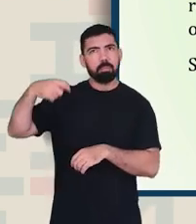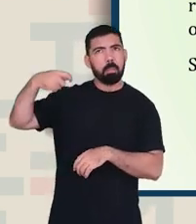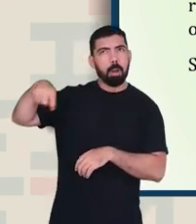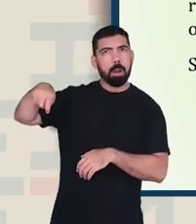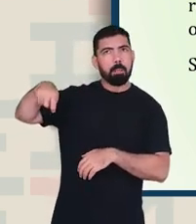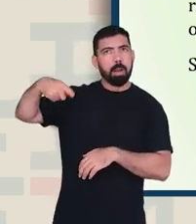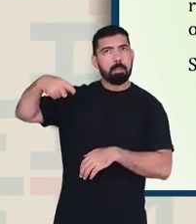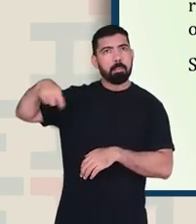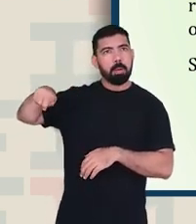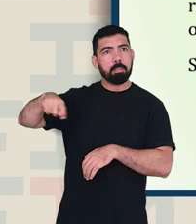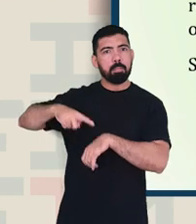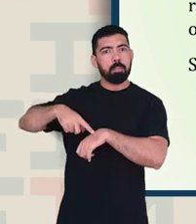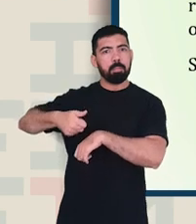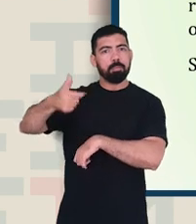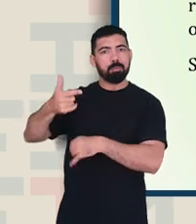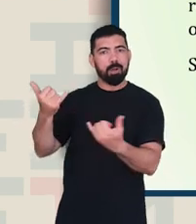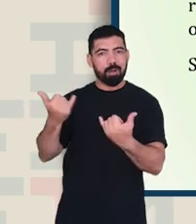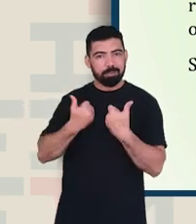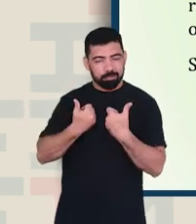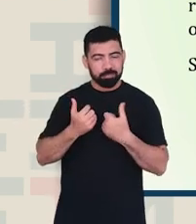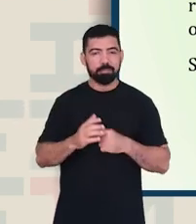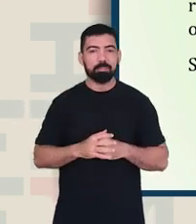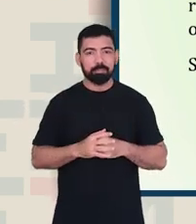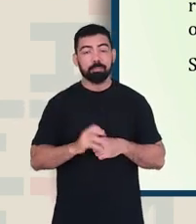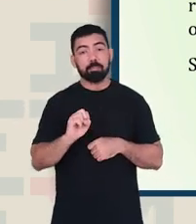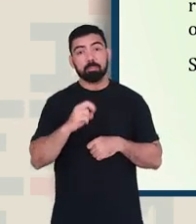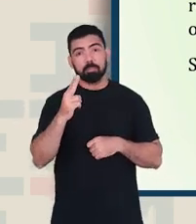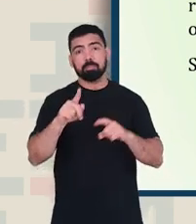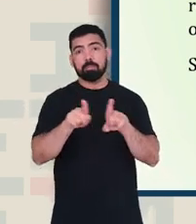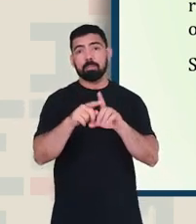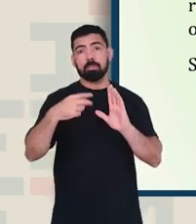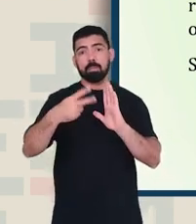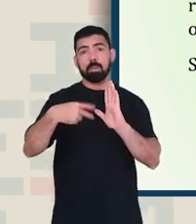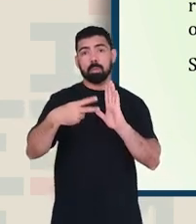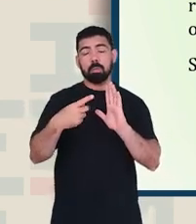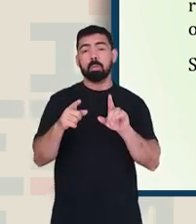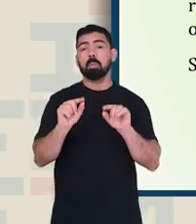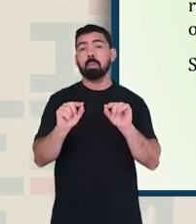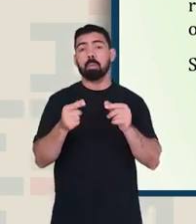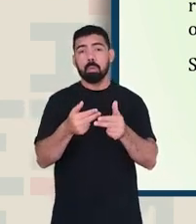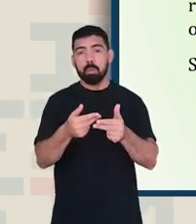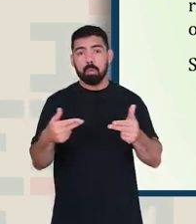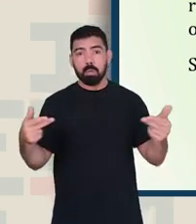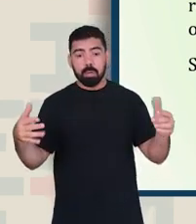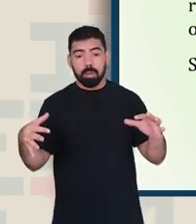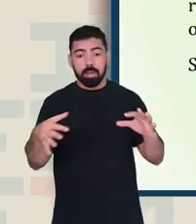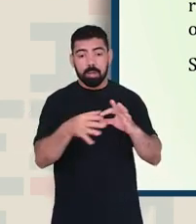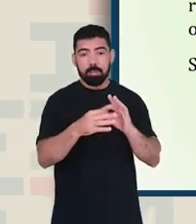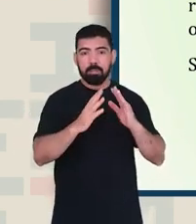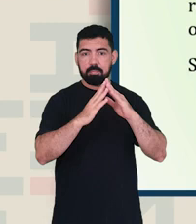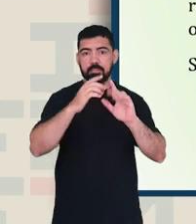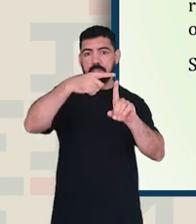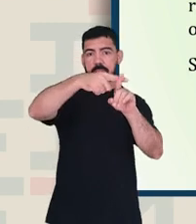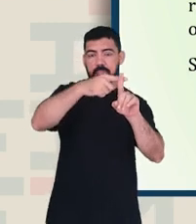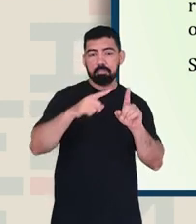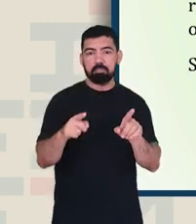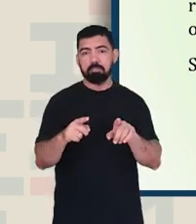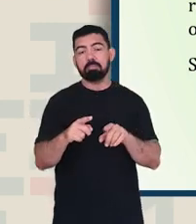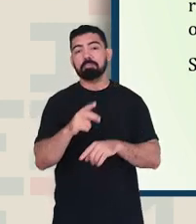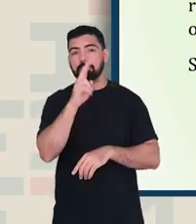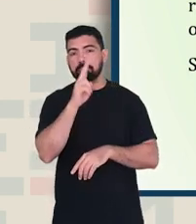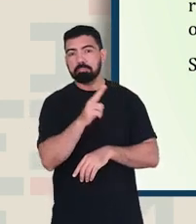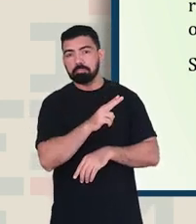sino. Ele pode ser entendido como um símbolo de coisas relacionadas com a igreja, o culto,